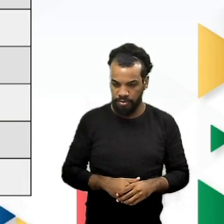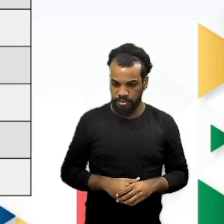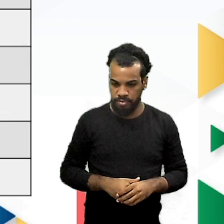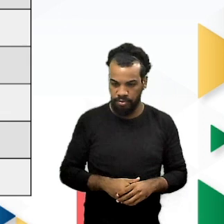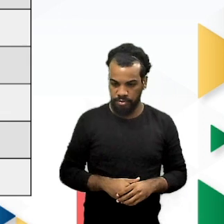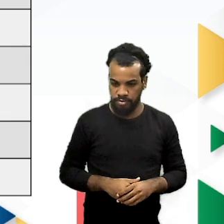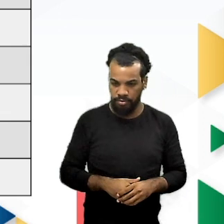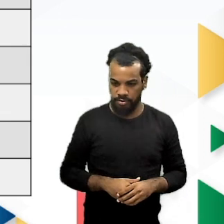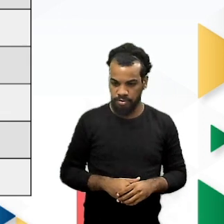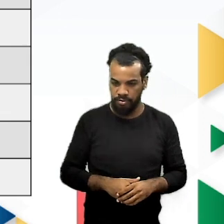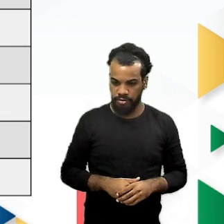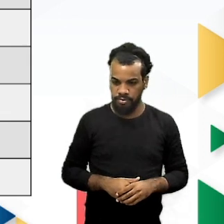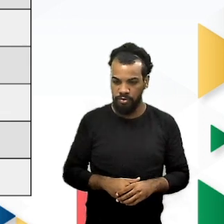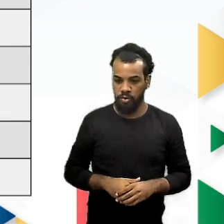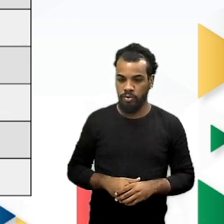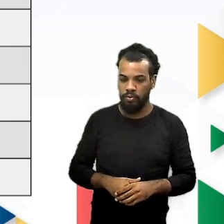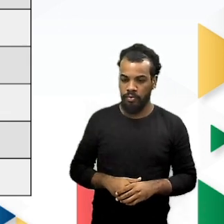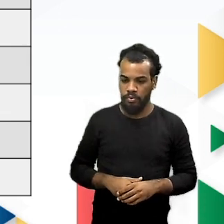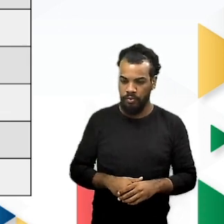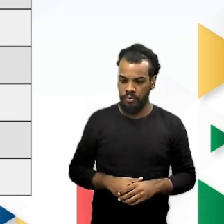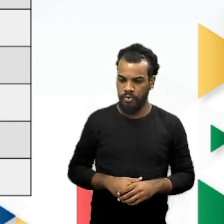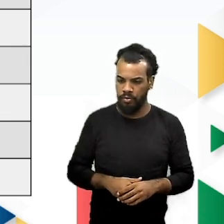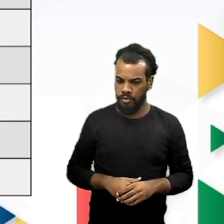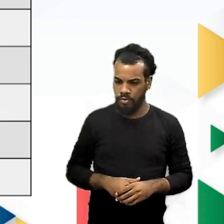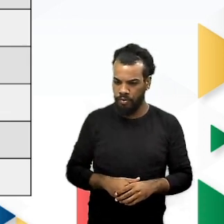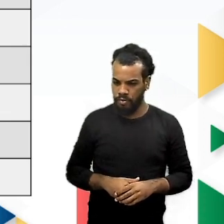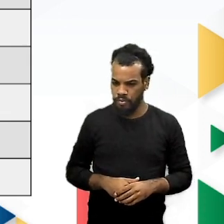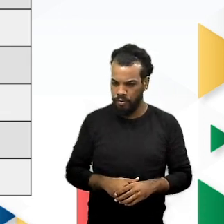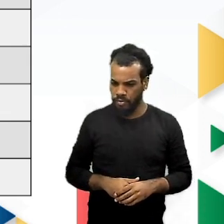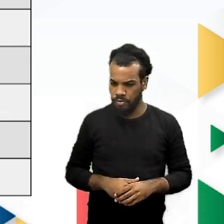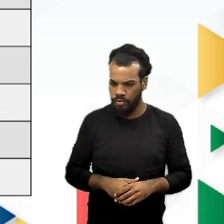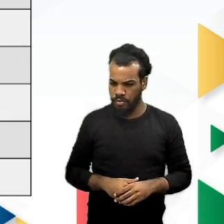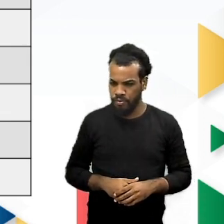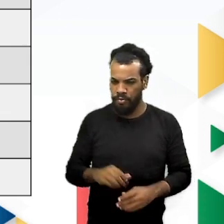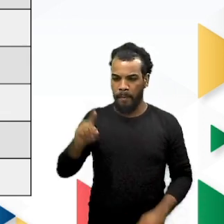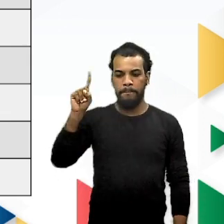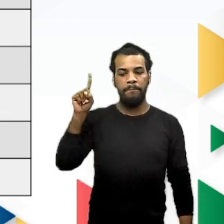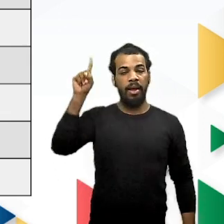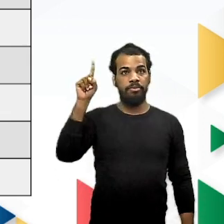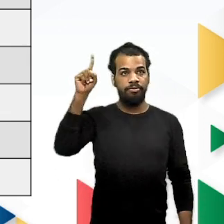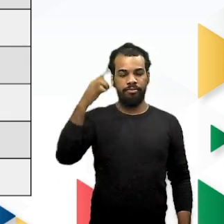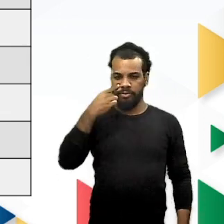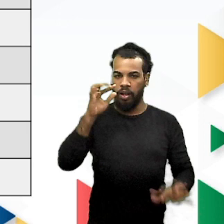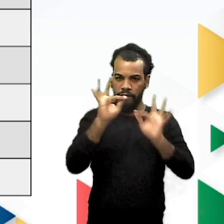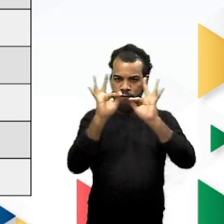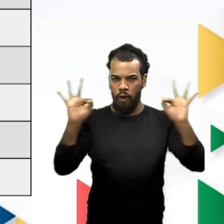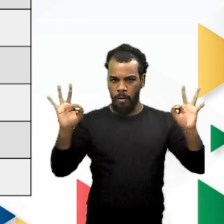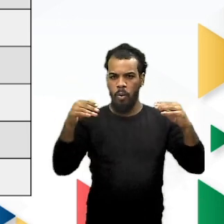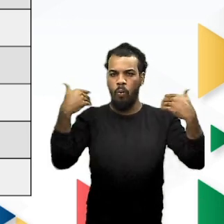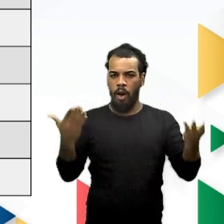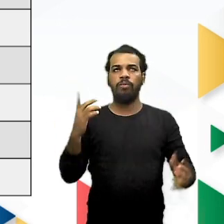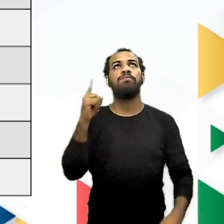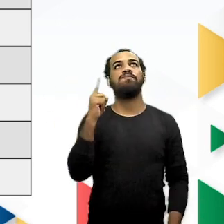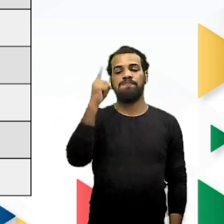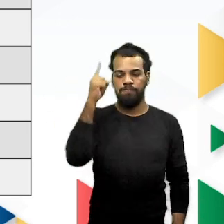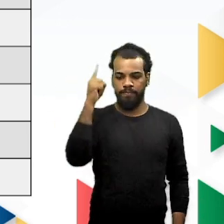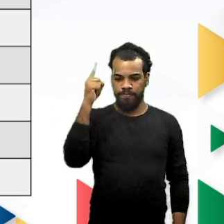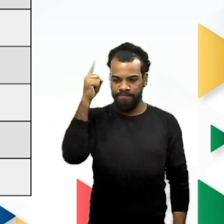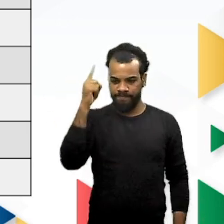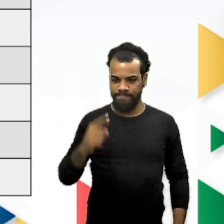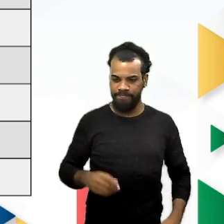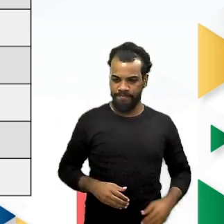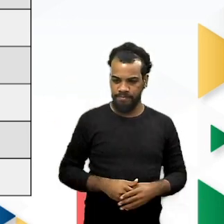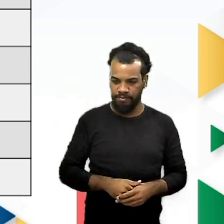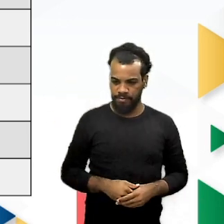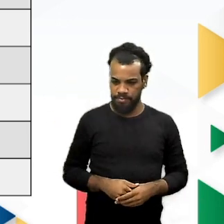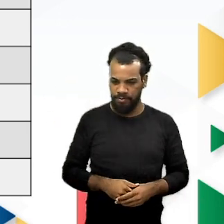Tn números é igual a 2 elevado a n menos 1. Por que n menos 1? Porque se eu substituir n